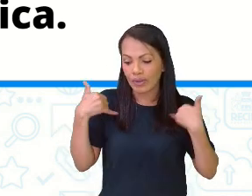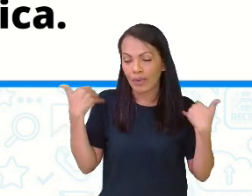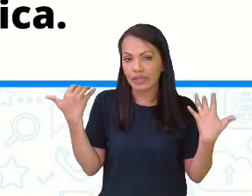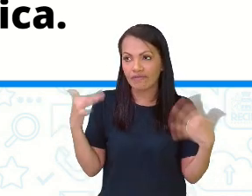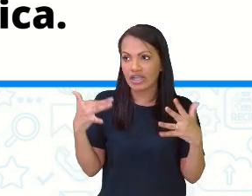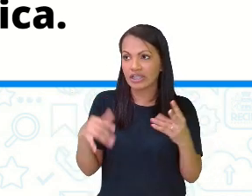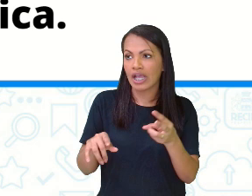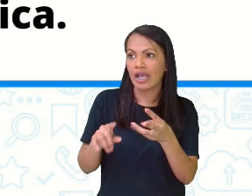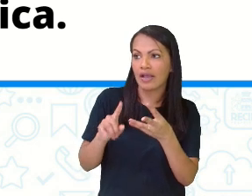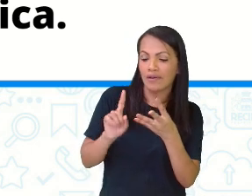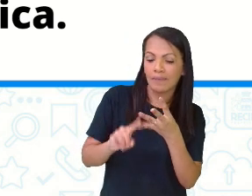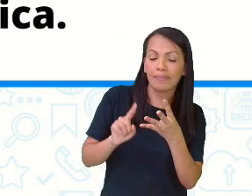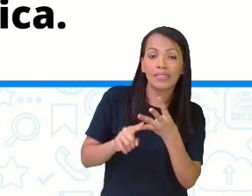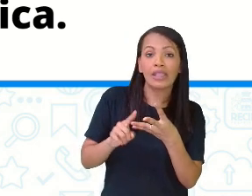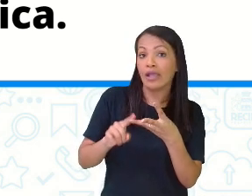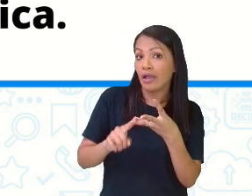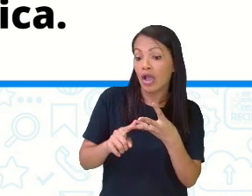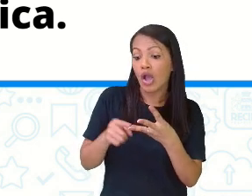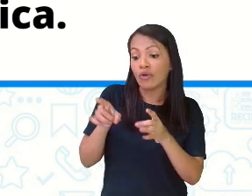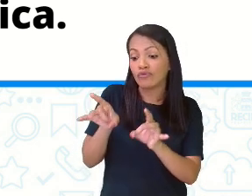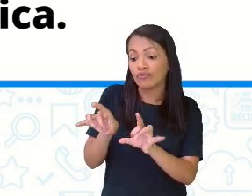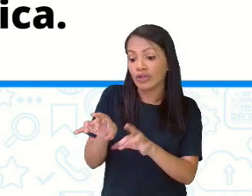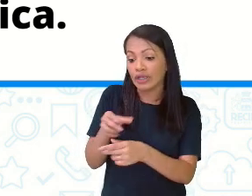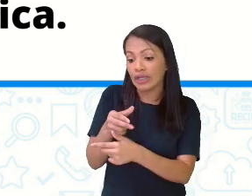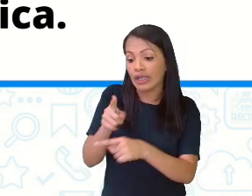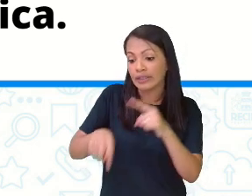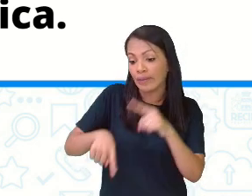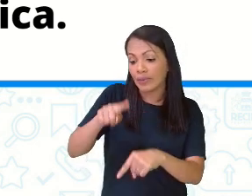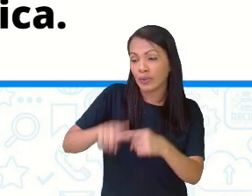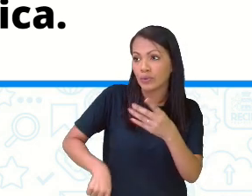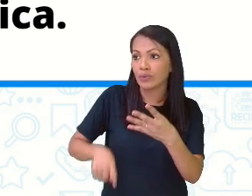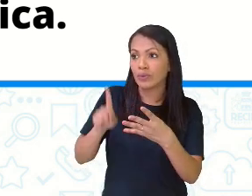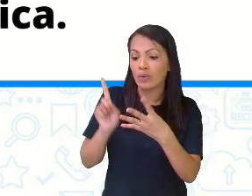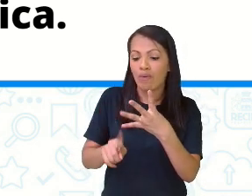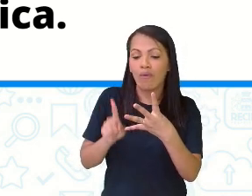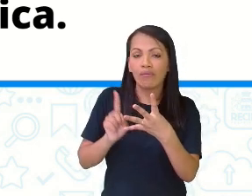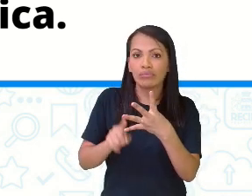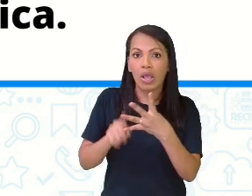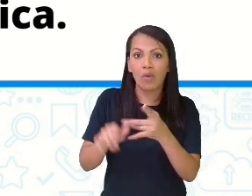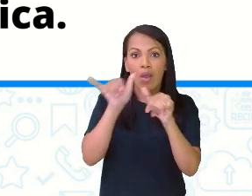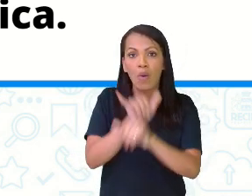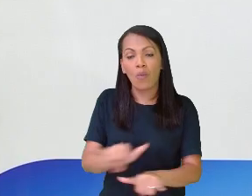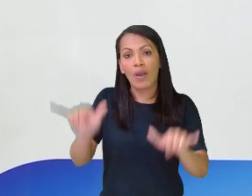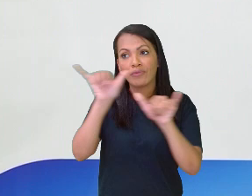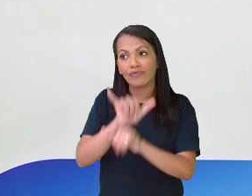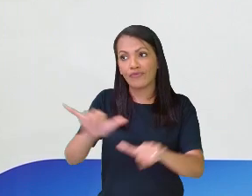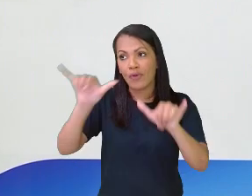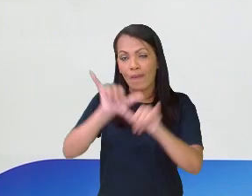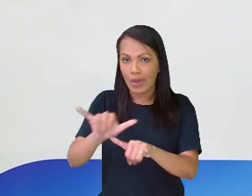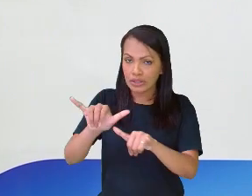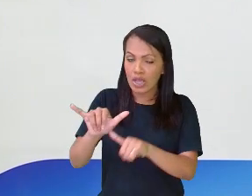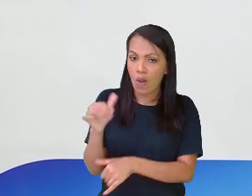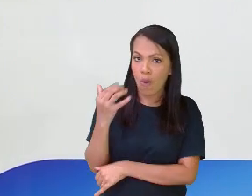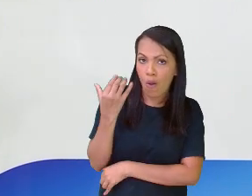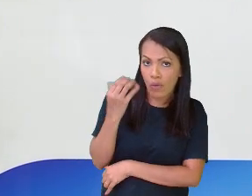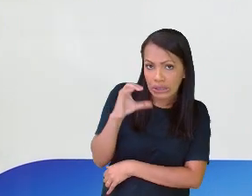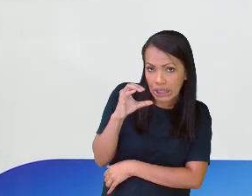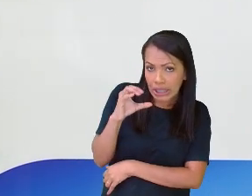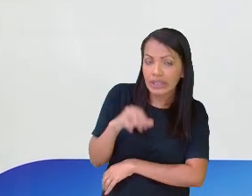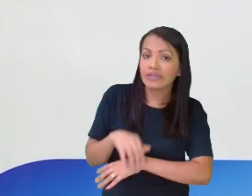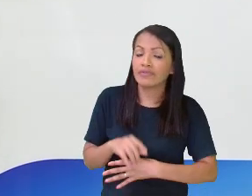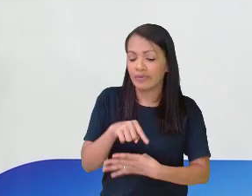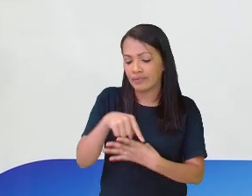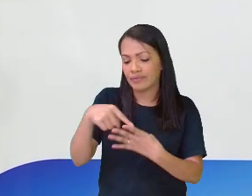essas questões que estão aí, a gente vai ver que ensinar uma receita, a gente aprende numa receita culinária.